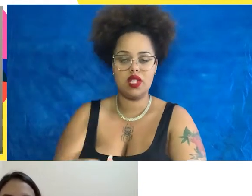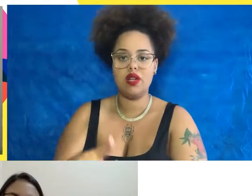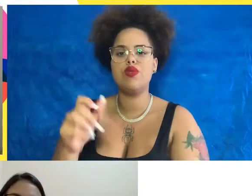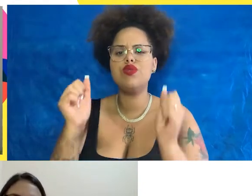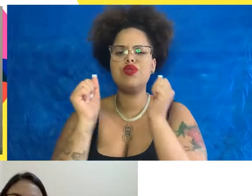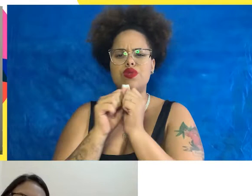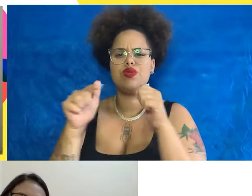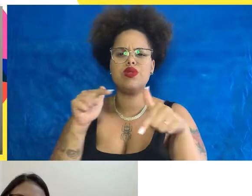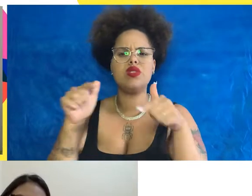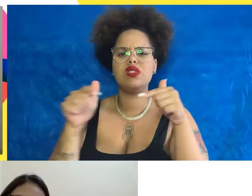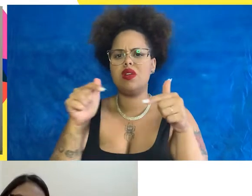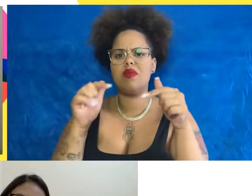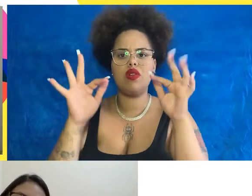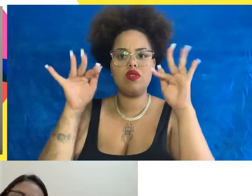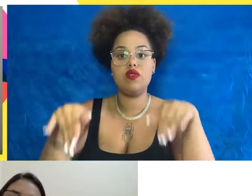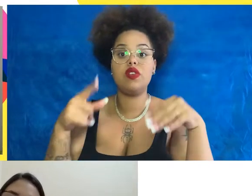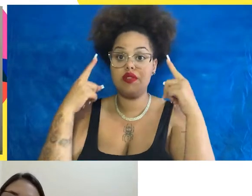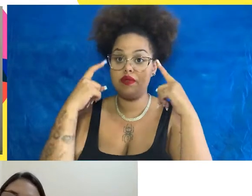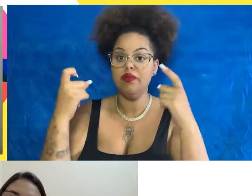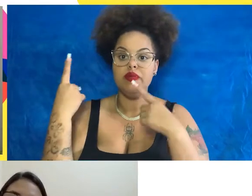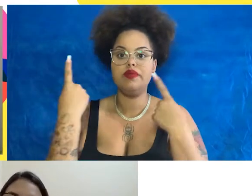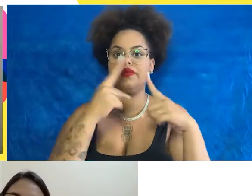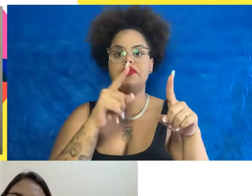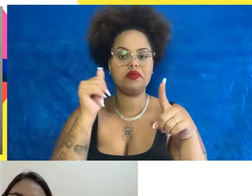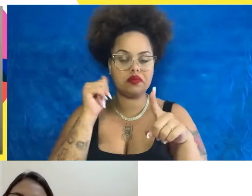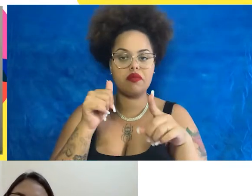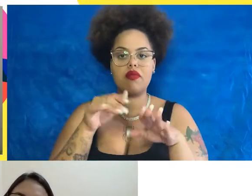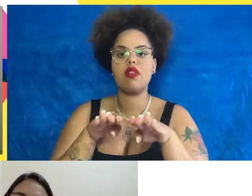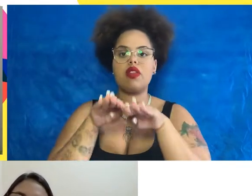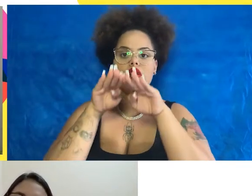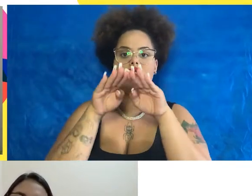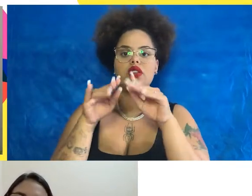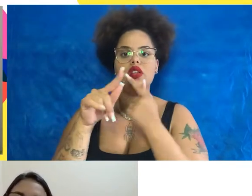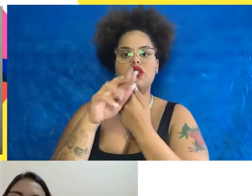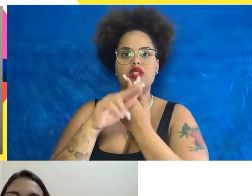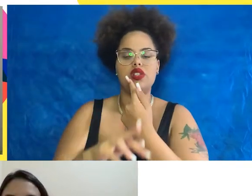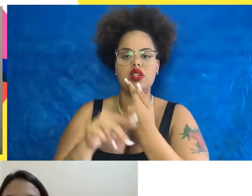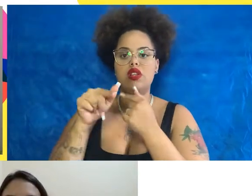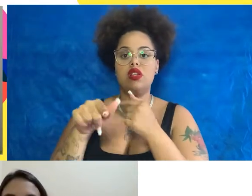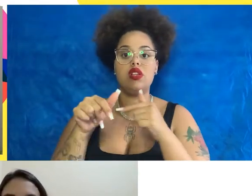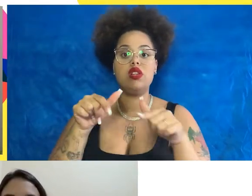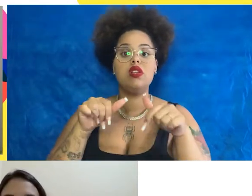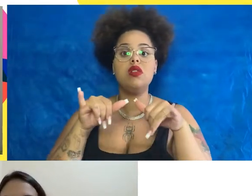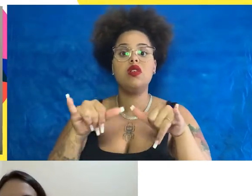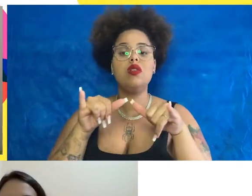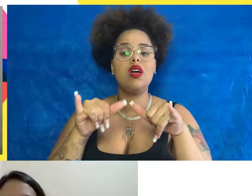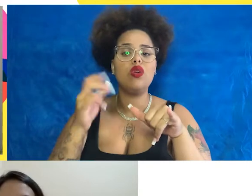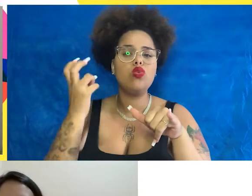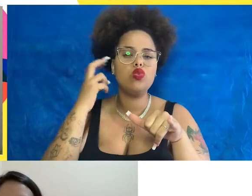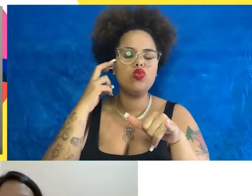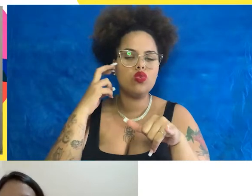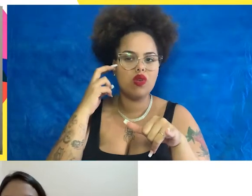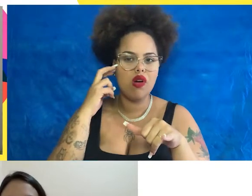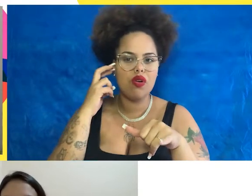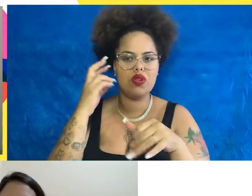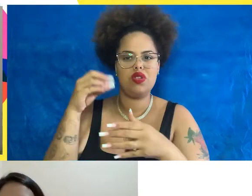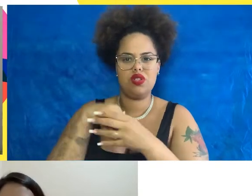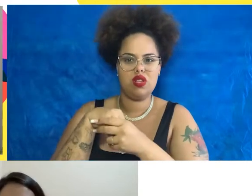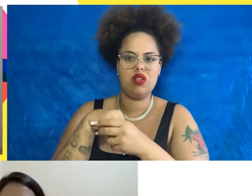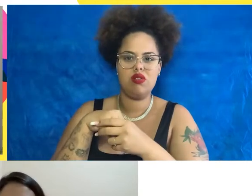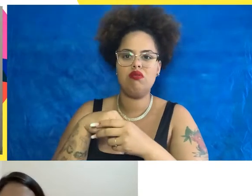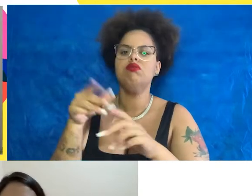juntos trabalham pelo fim da violência contra a mulher e pela equidade de gênero nesse mercado cultural, principalmente dentro